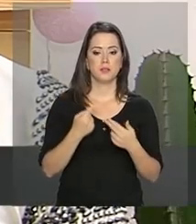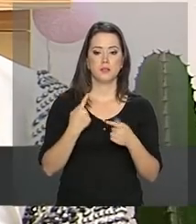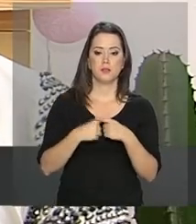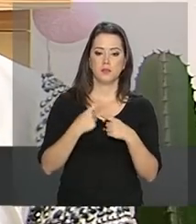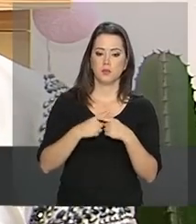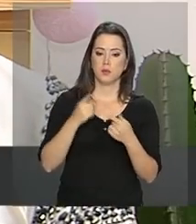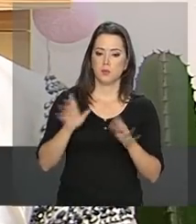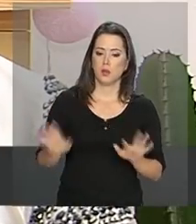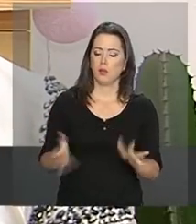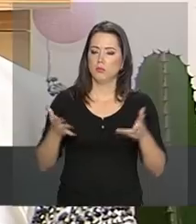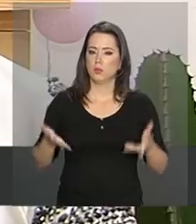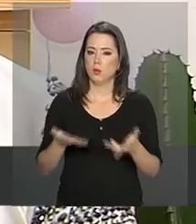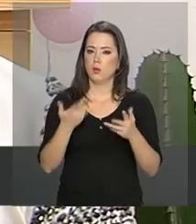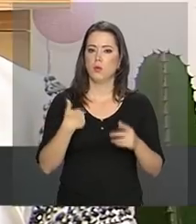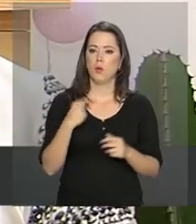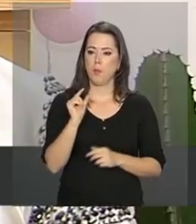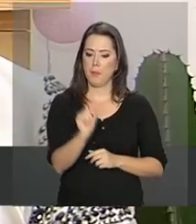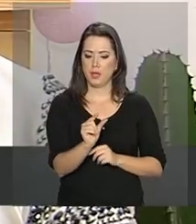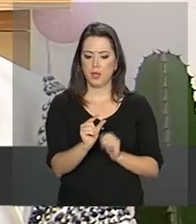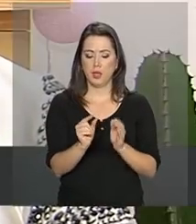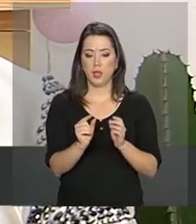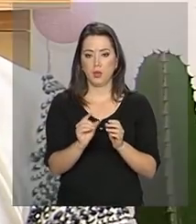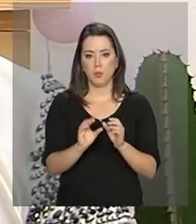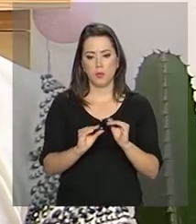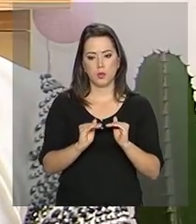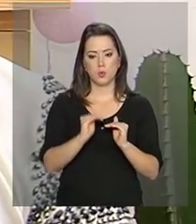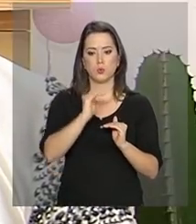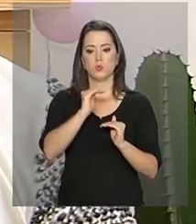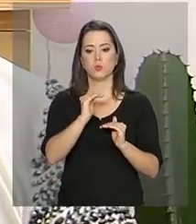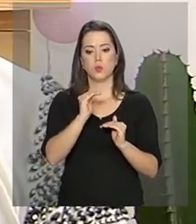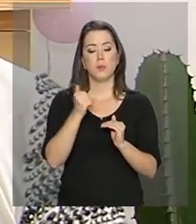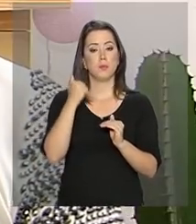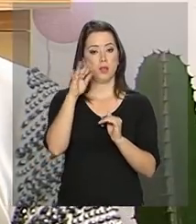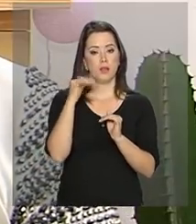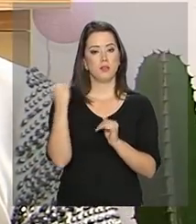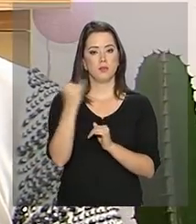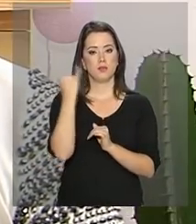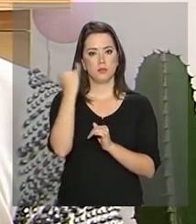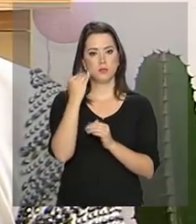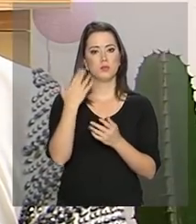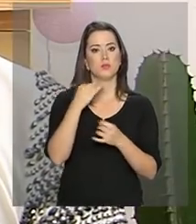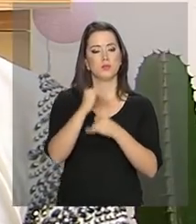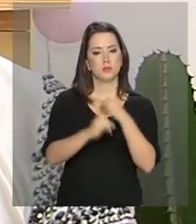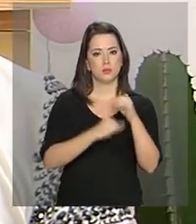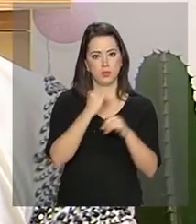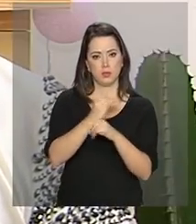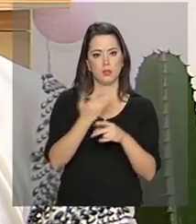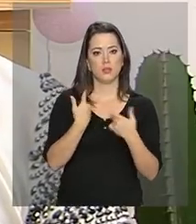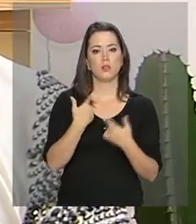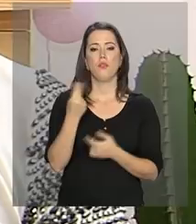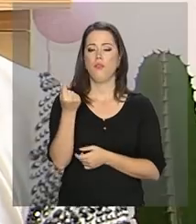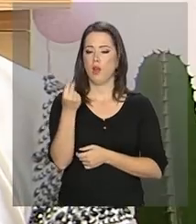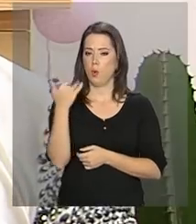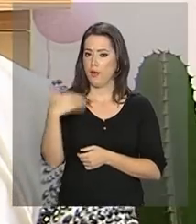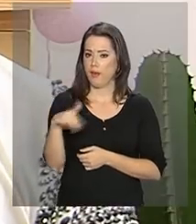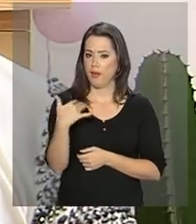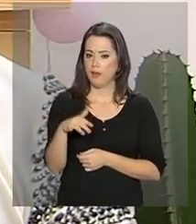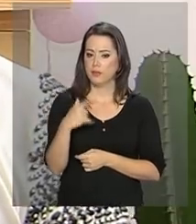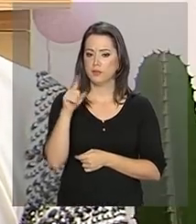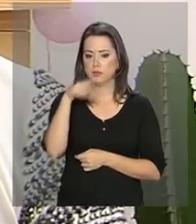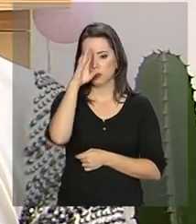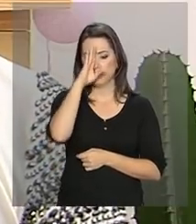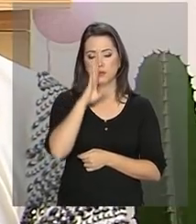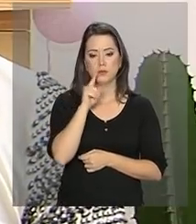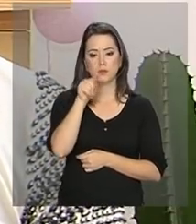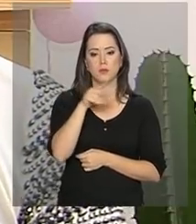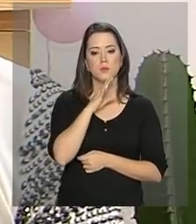para dar um passo maior de ser o pequeno para ser o médio, né, ou ter mais expressividade de marca online, não é barato, né? O Instagram tudo bem que é gratuito,